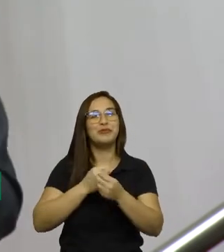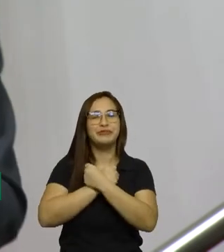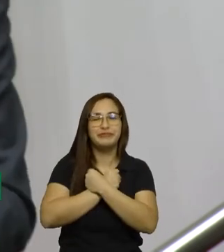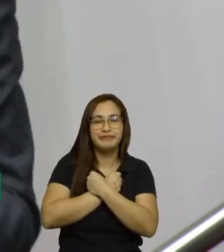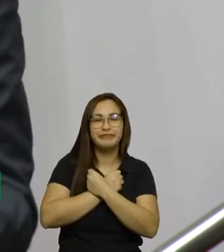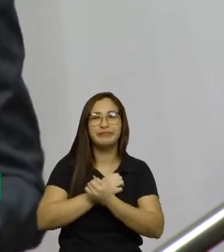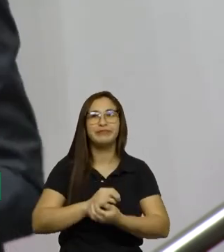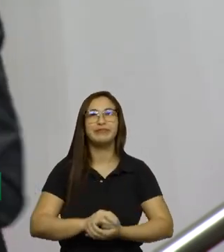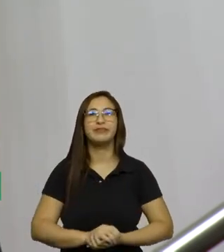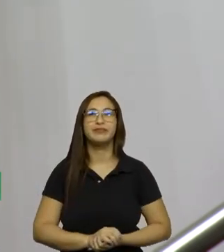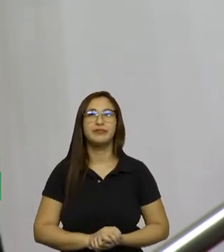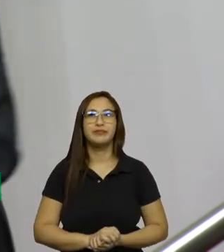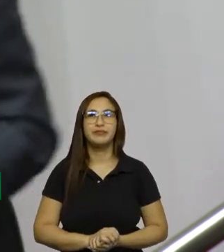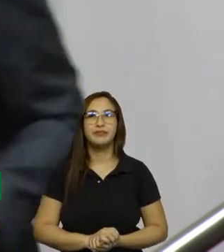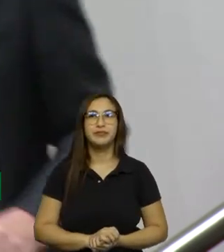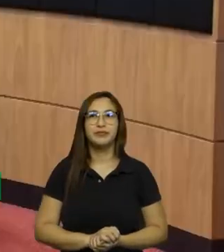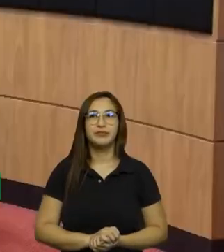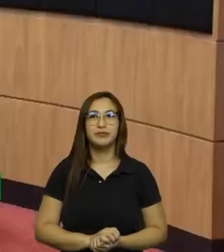também.